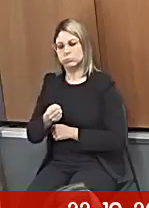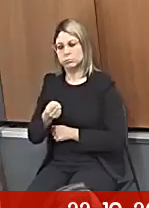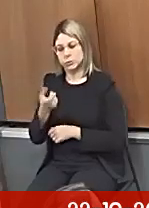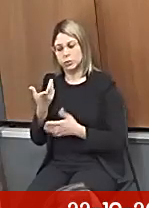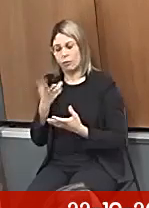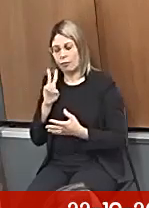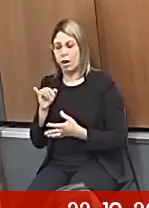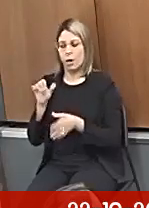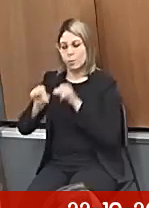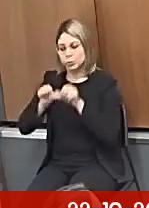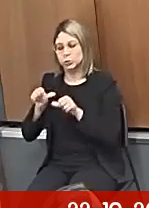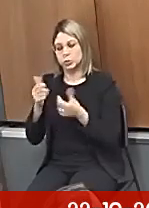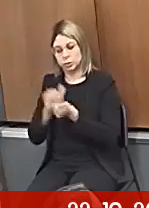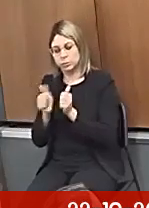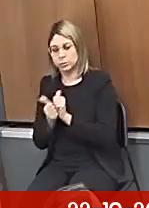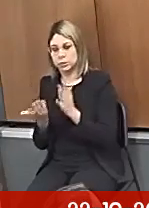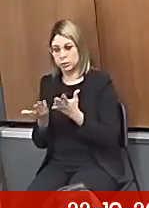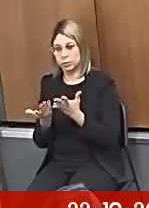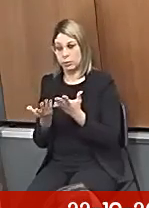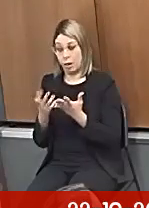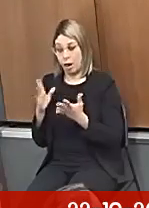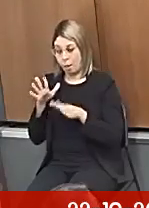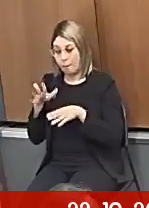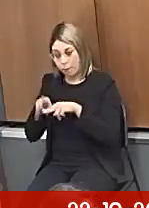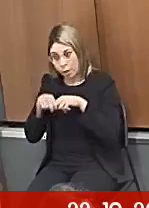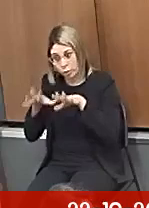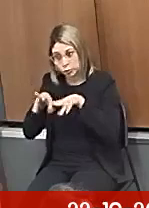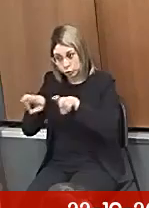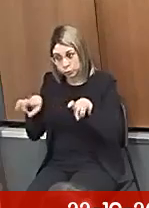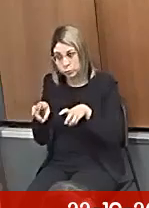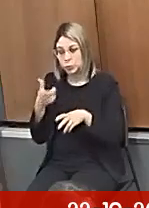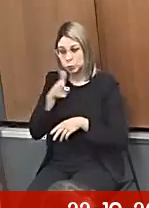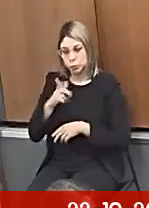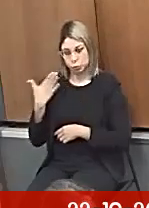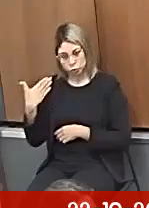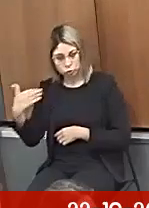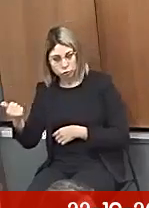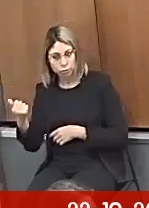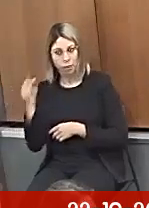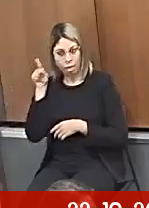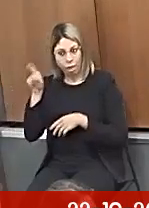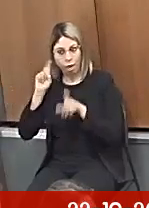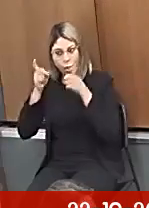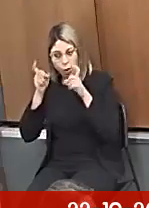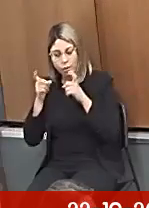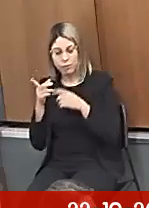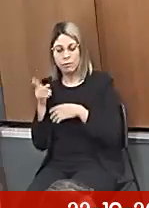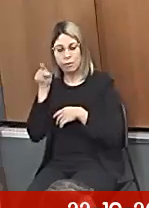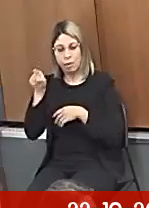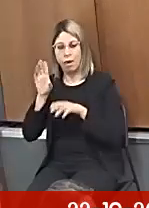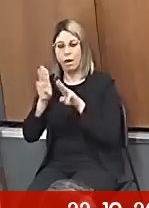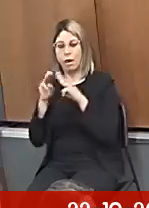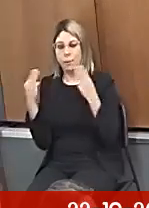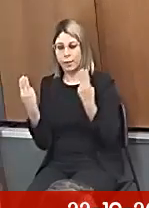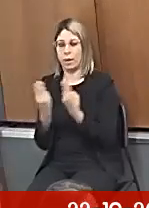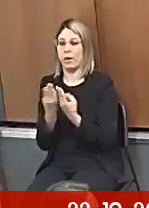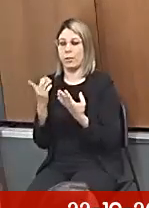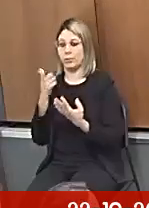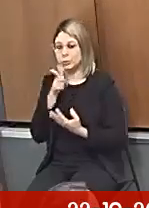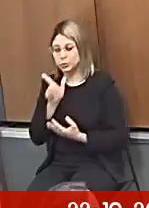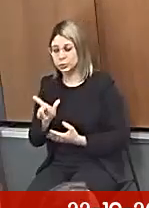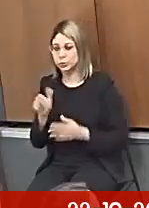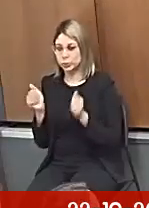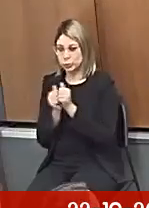feliz, porque raramente você vê isso, após uma audiência pública, você ser chamado para uma reunião lá no Mineirão com o presidente do consórcio,